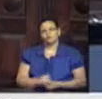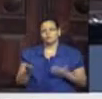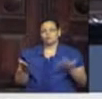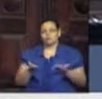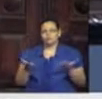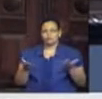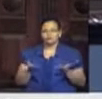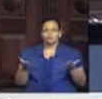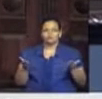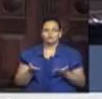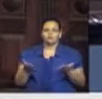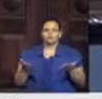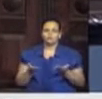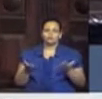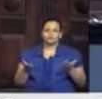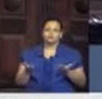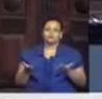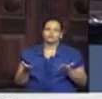hoje